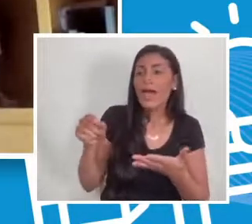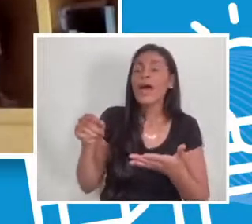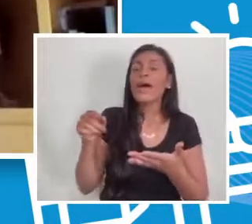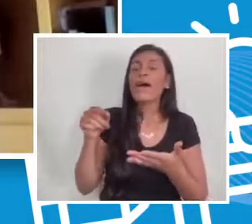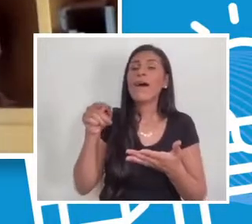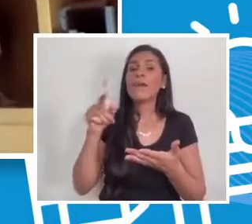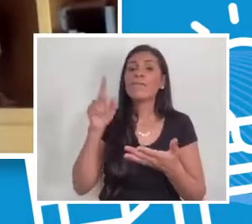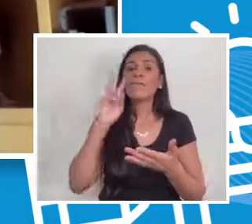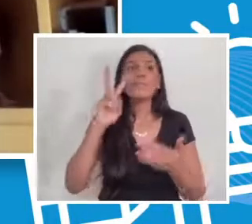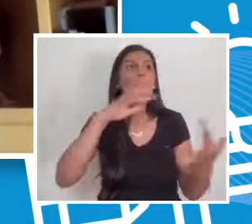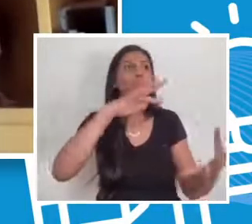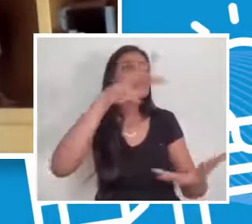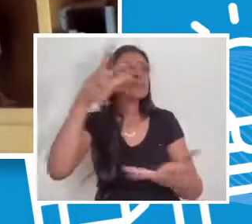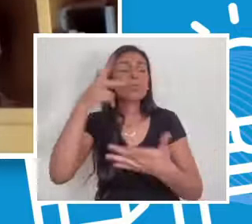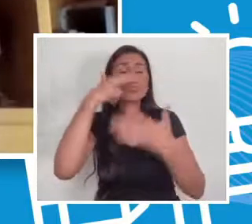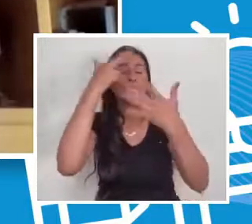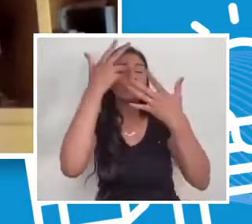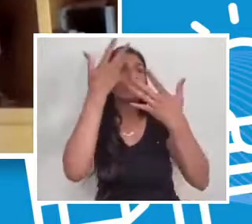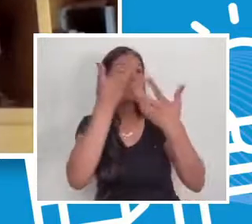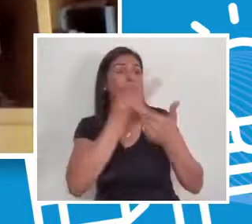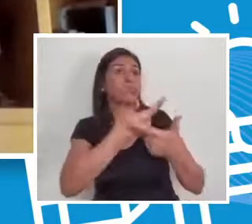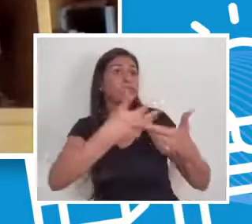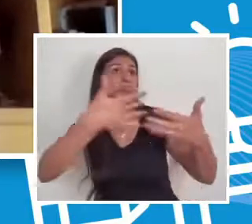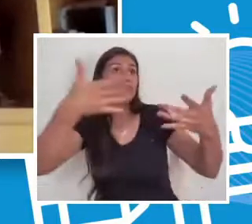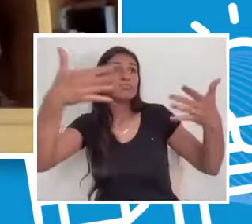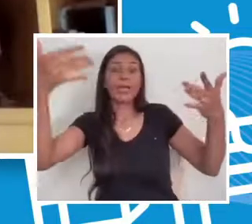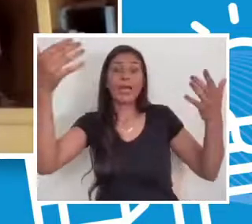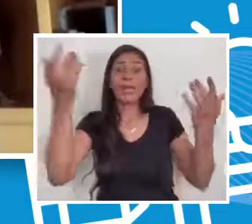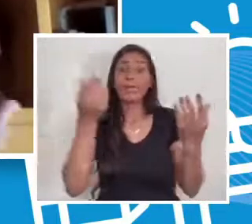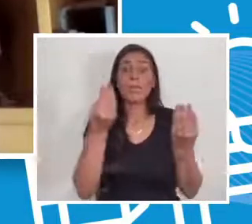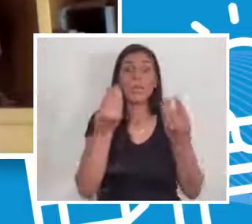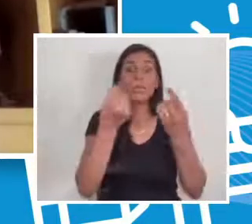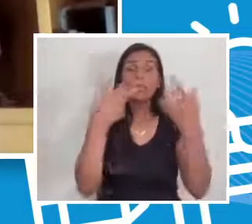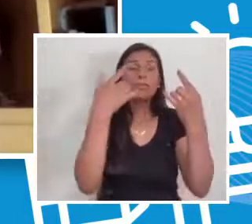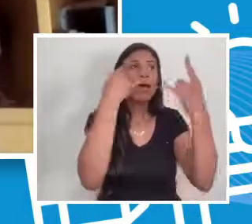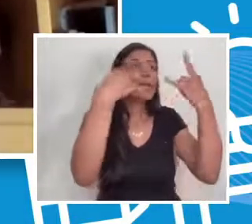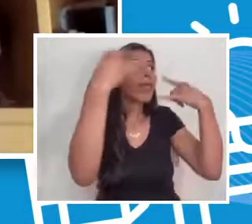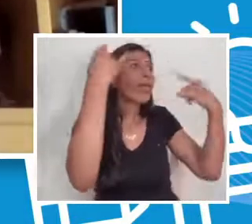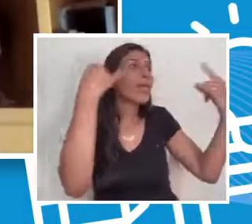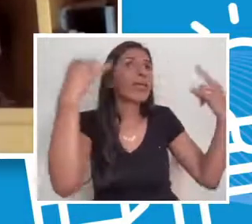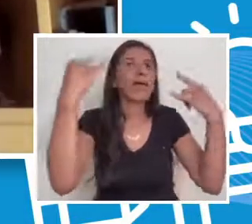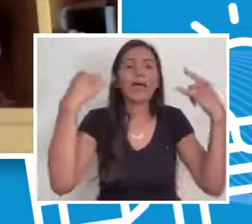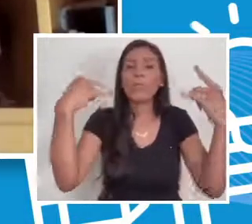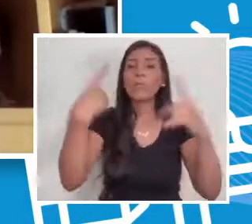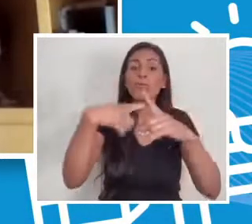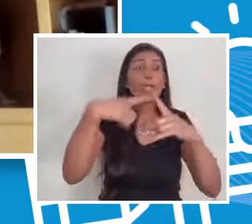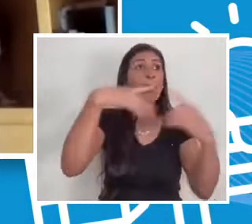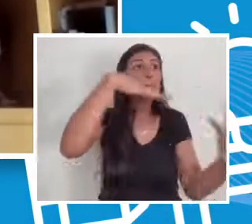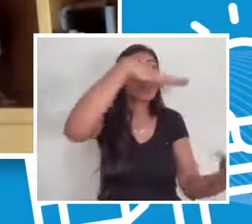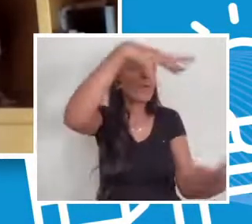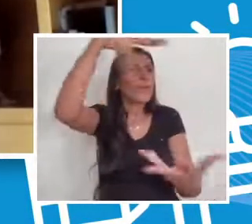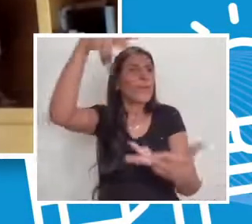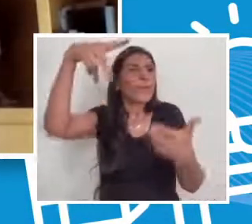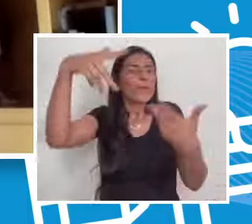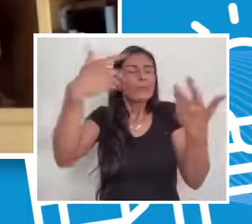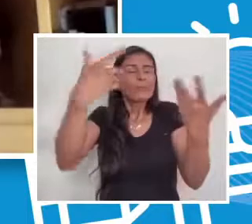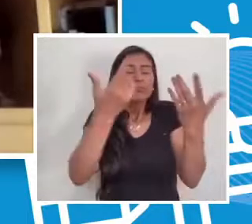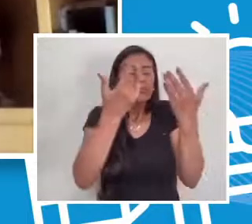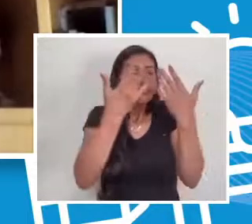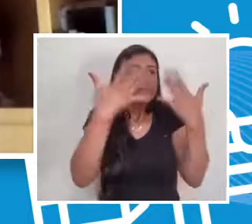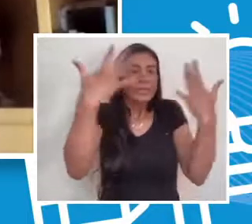Então, existe uma janela de oportunidades pelo fascínio que o mundo exerce. Esse